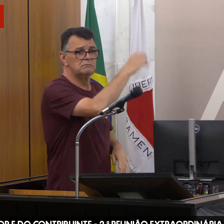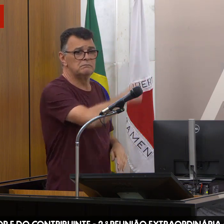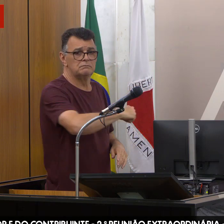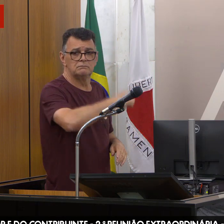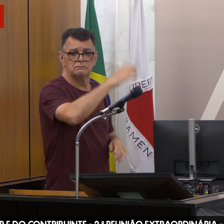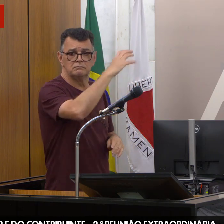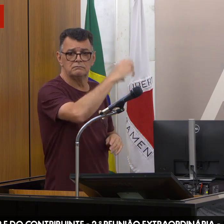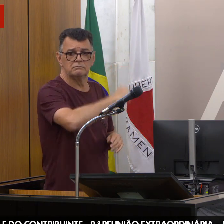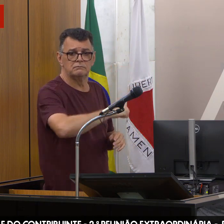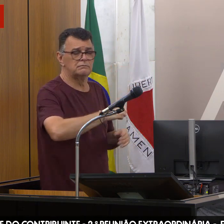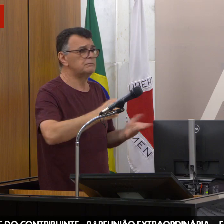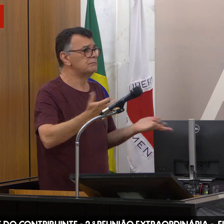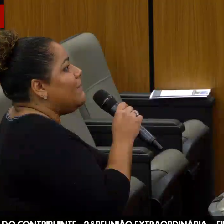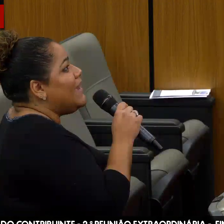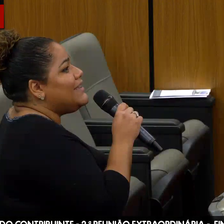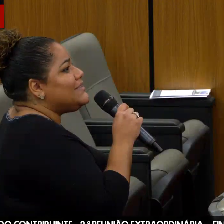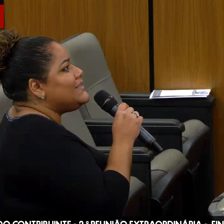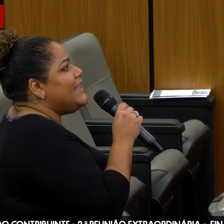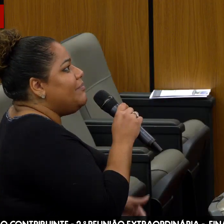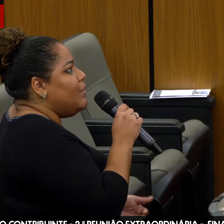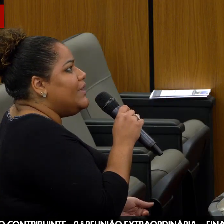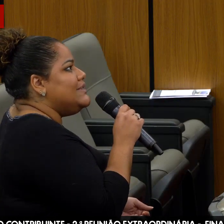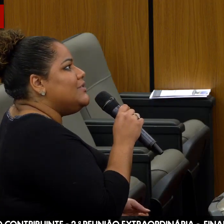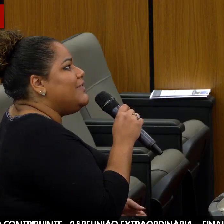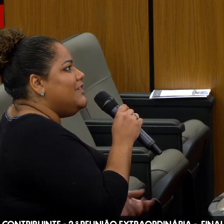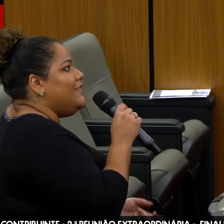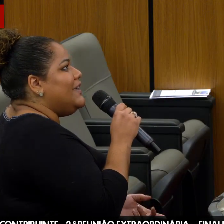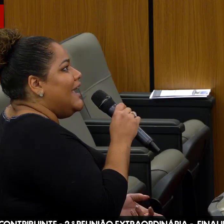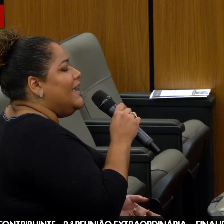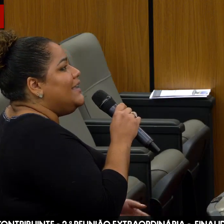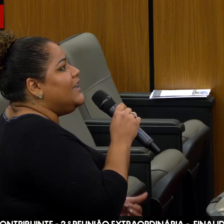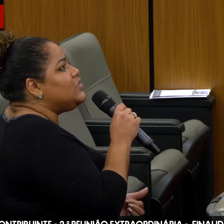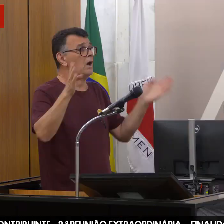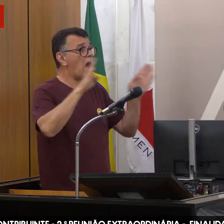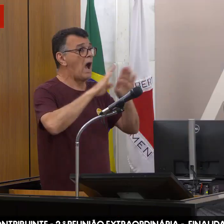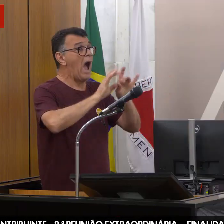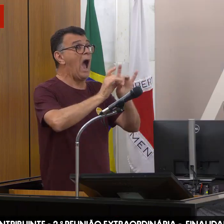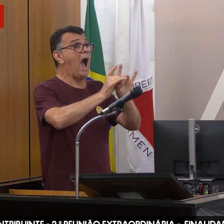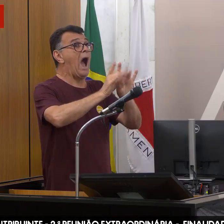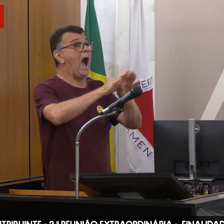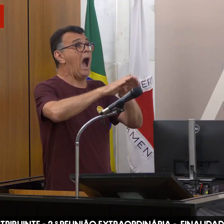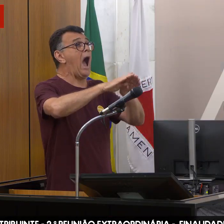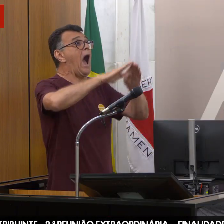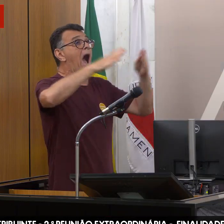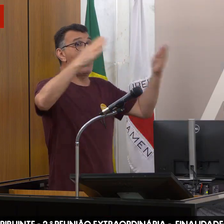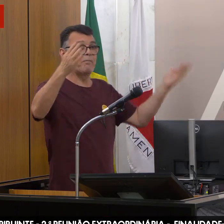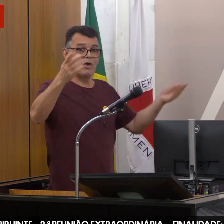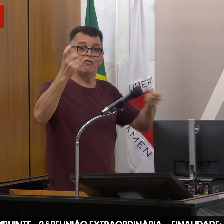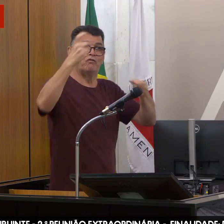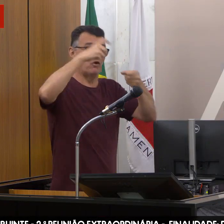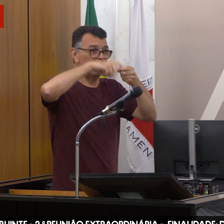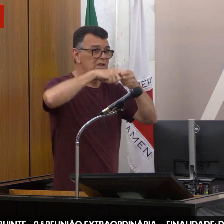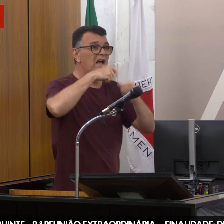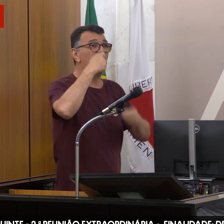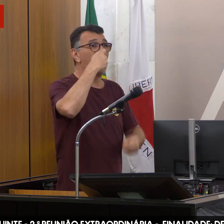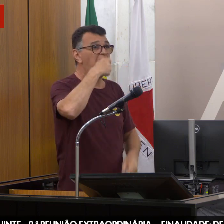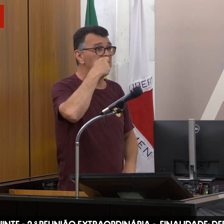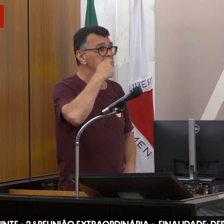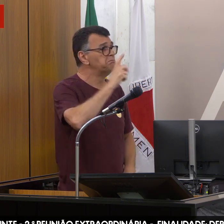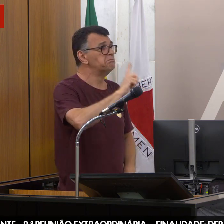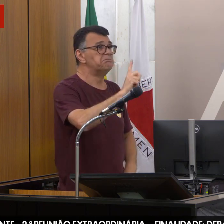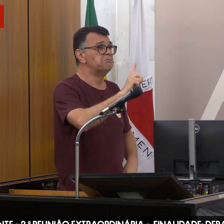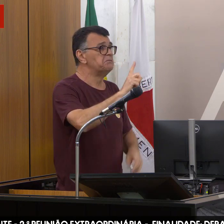teria que parar mas depois eu Verifiquei que eles continuaram cobrando durante esses dois